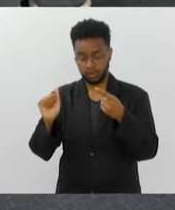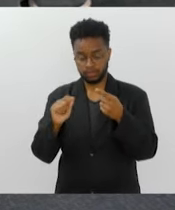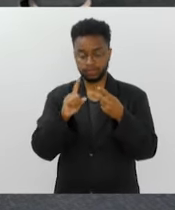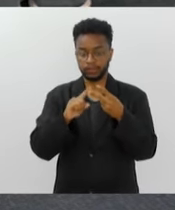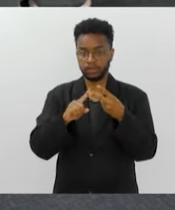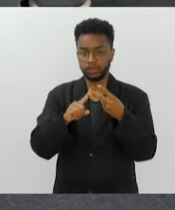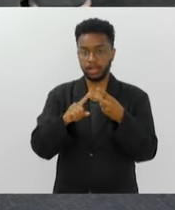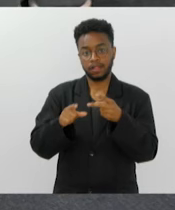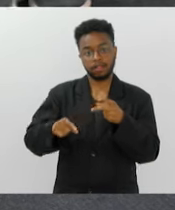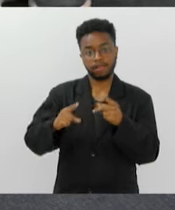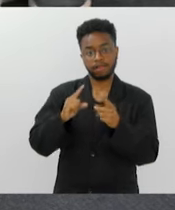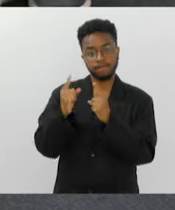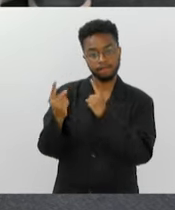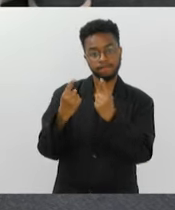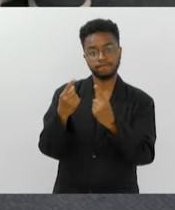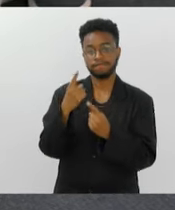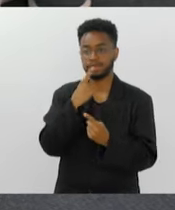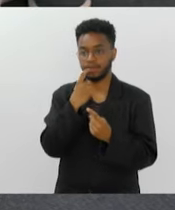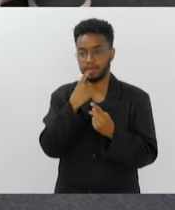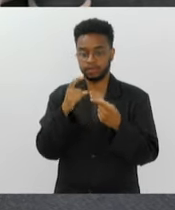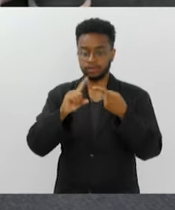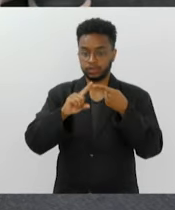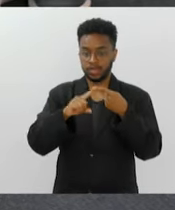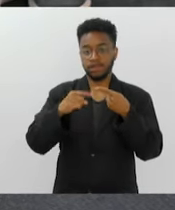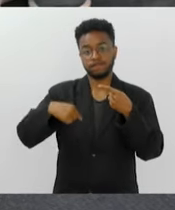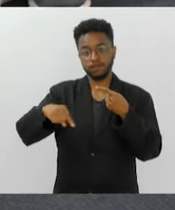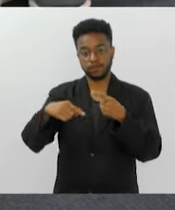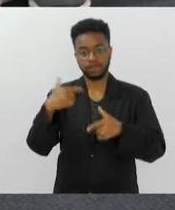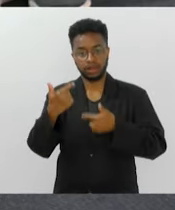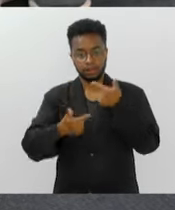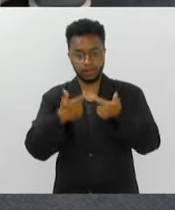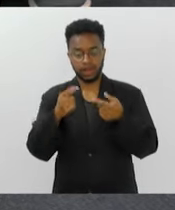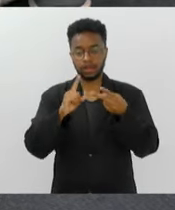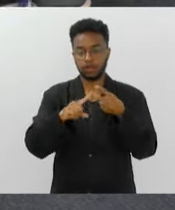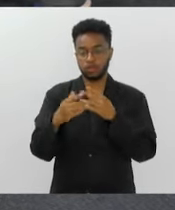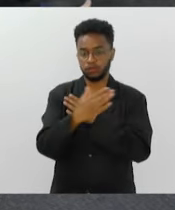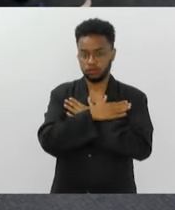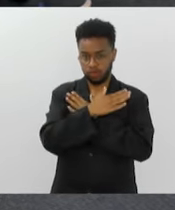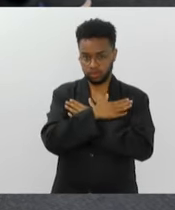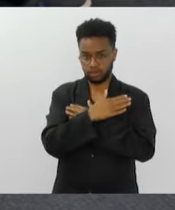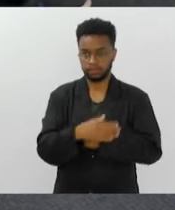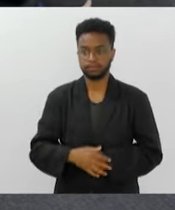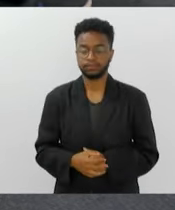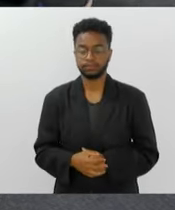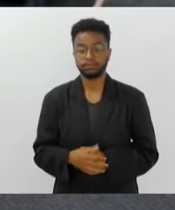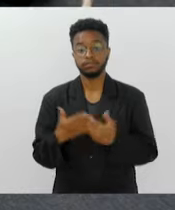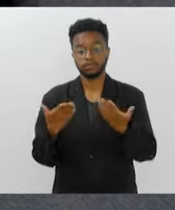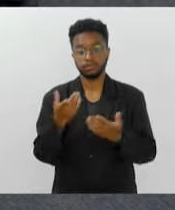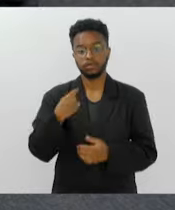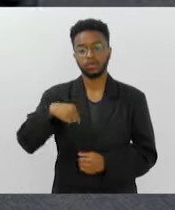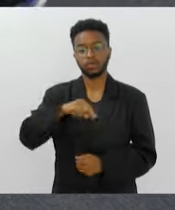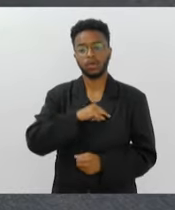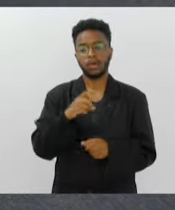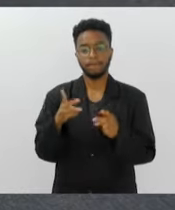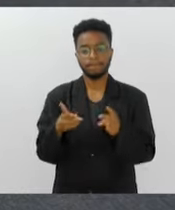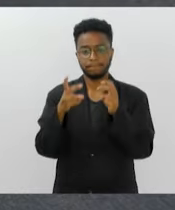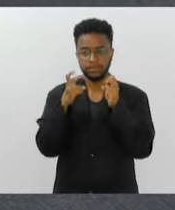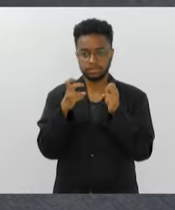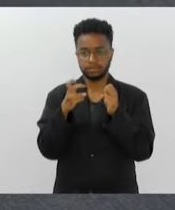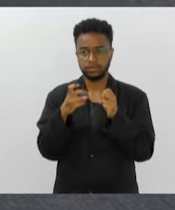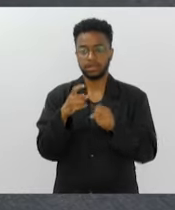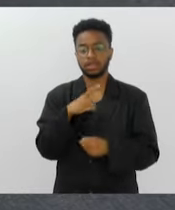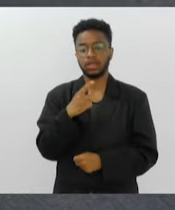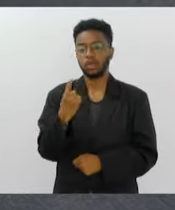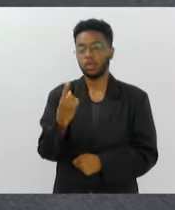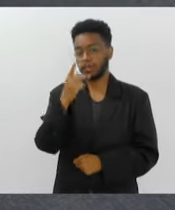um indo trabalhar e o outro na folga e nós vimos ali um uma das pessoas o rapaz